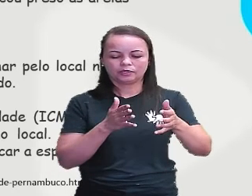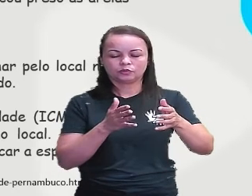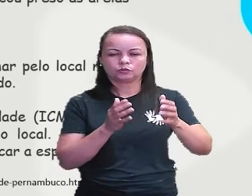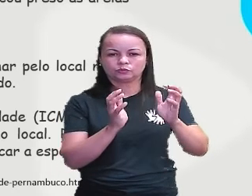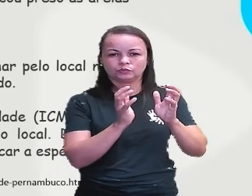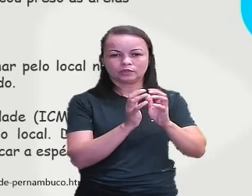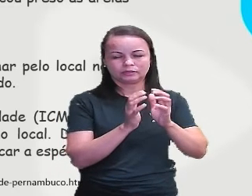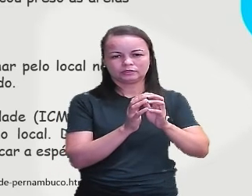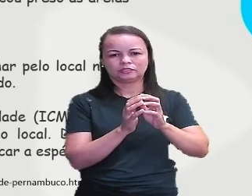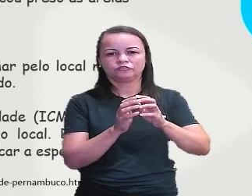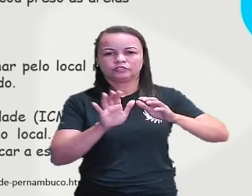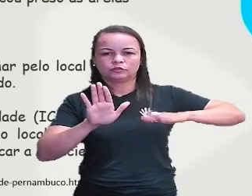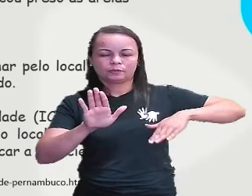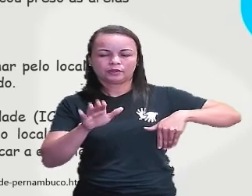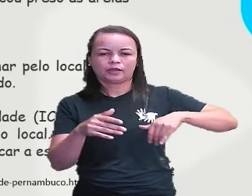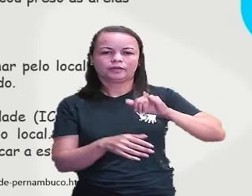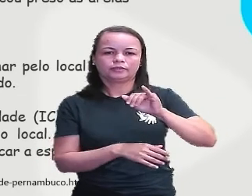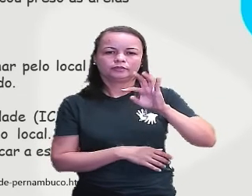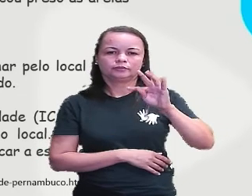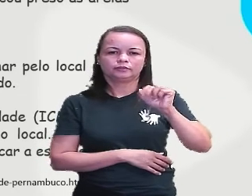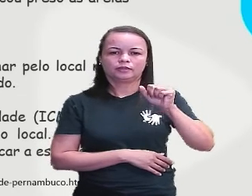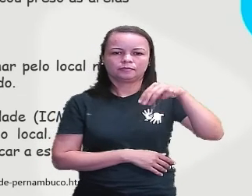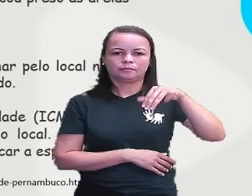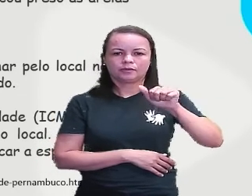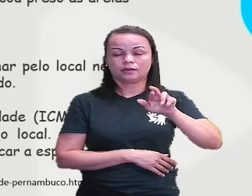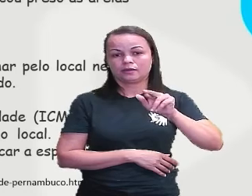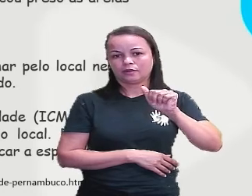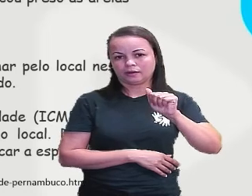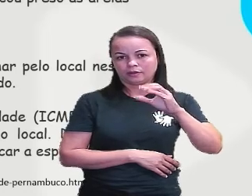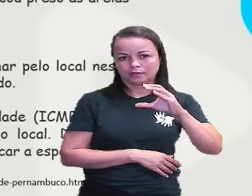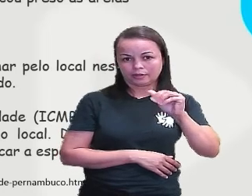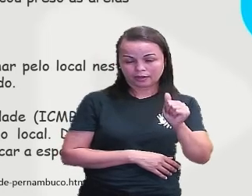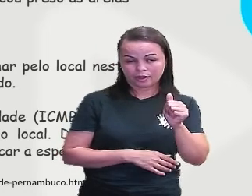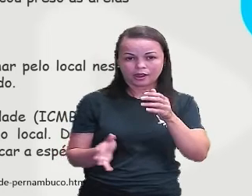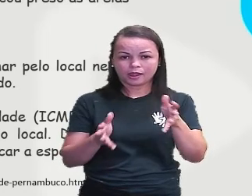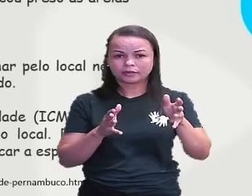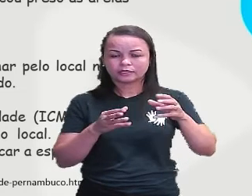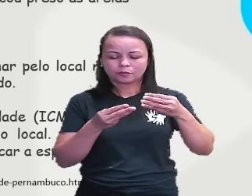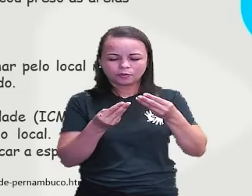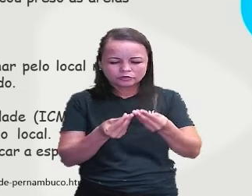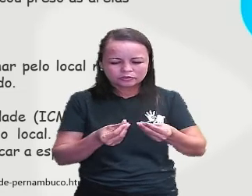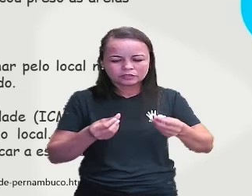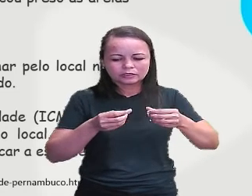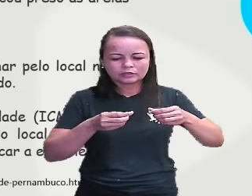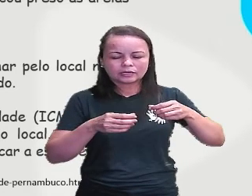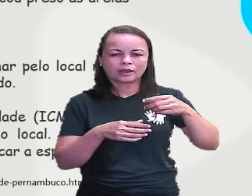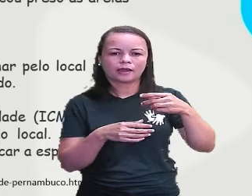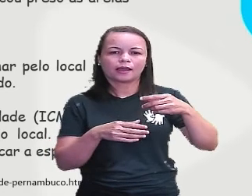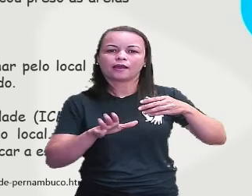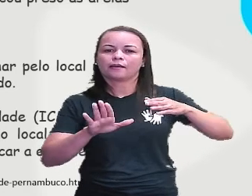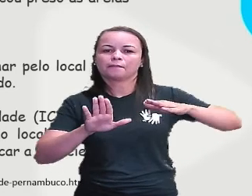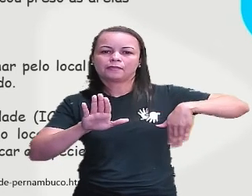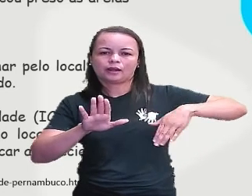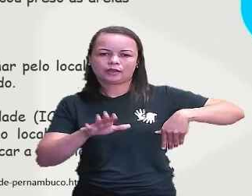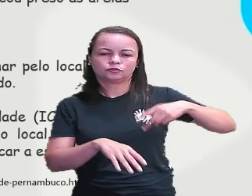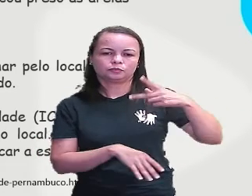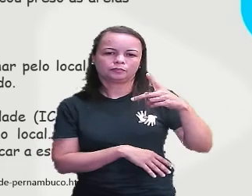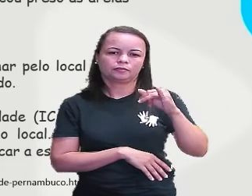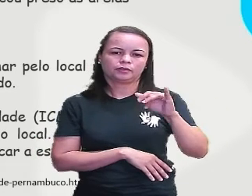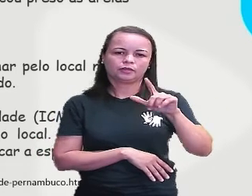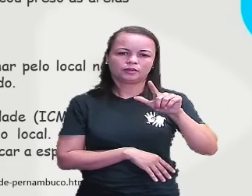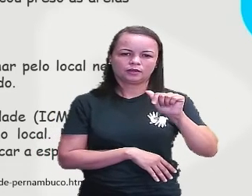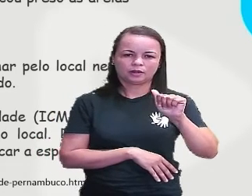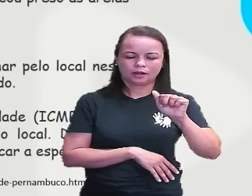Recife. O animal apareceu boiando no litoral e depois ficou preso às areias da praia do Pilar. Morador do